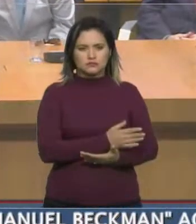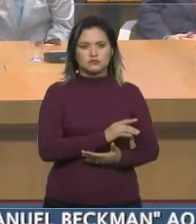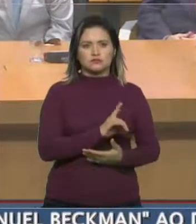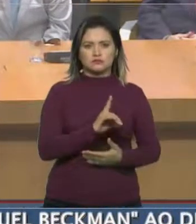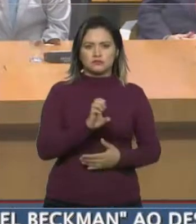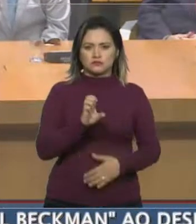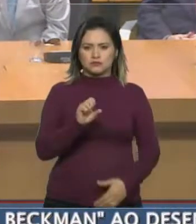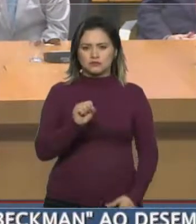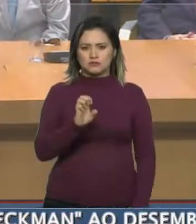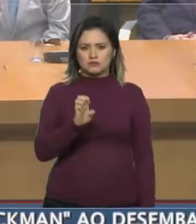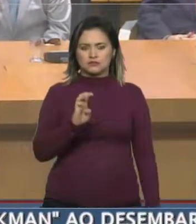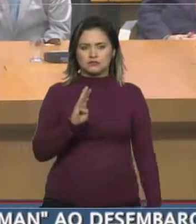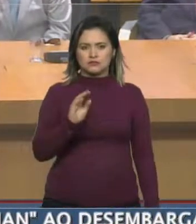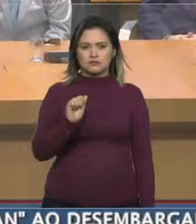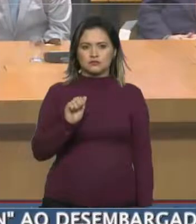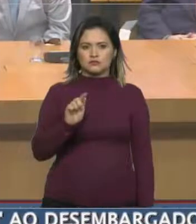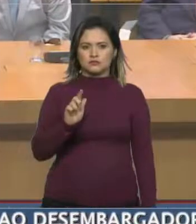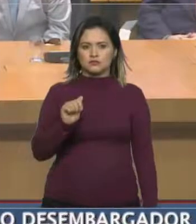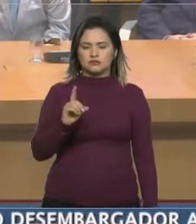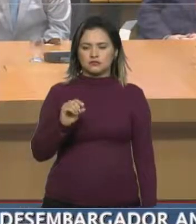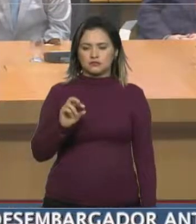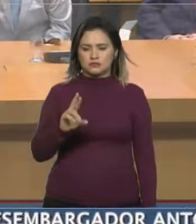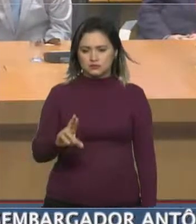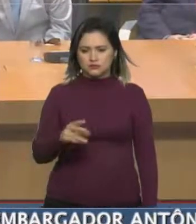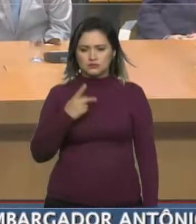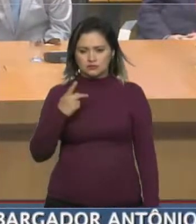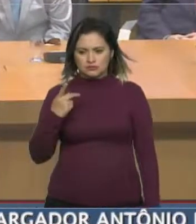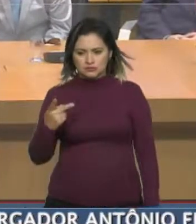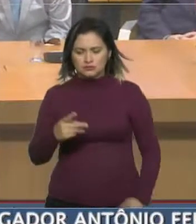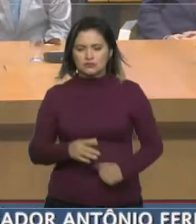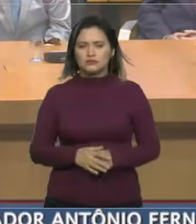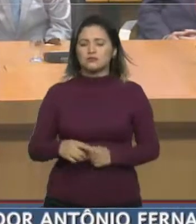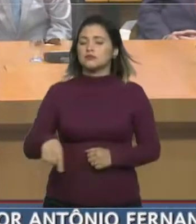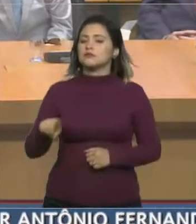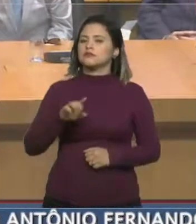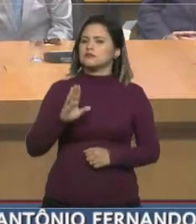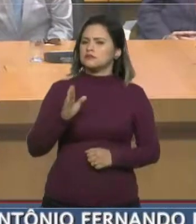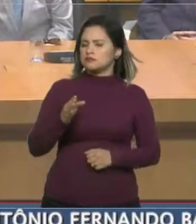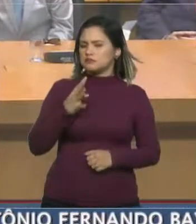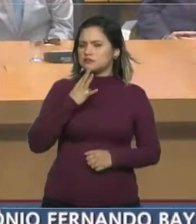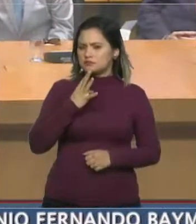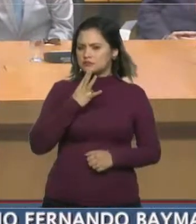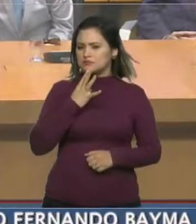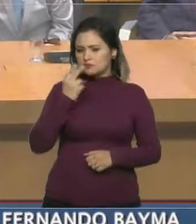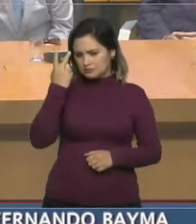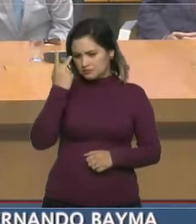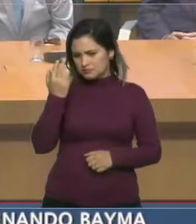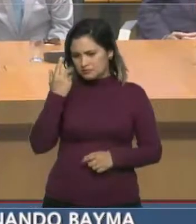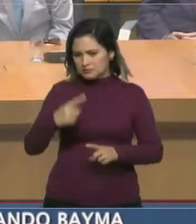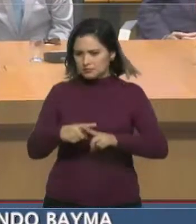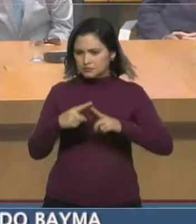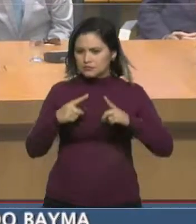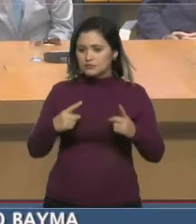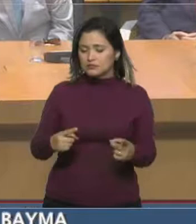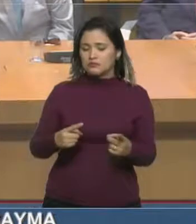eu vou a maior parte dos senhores que está aqui já conhece a trajetória do desembargador Baima, mas nós estamos sendo assistidos